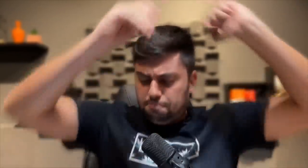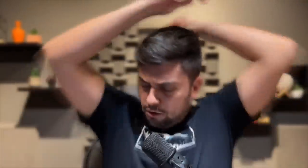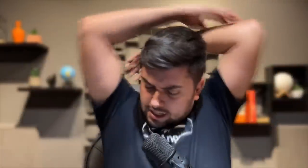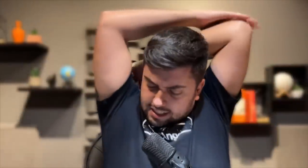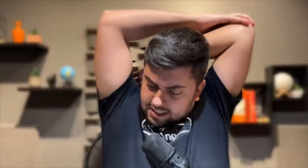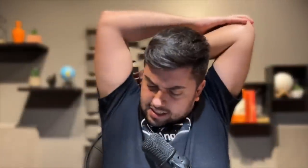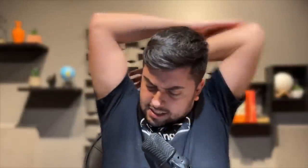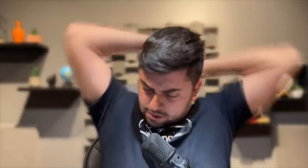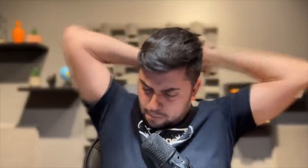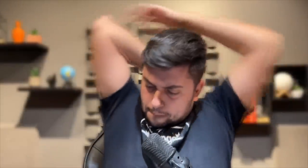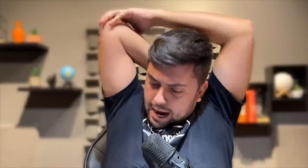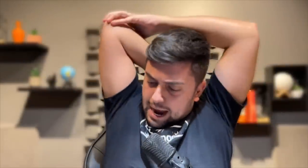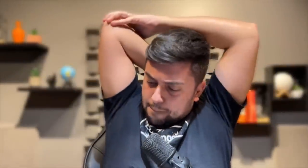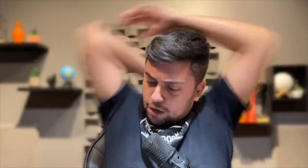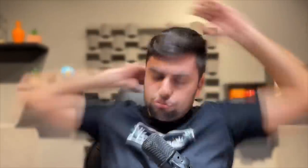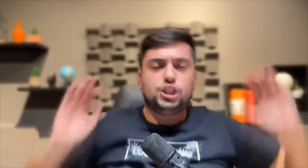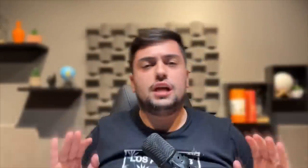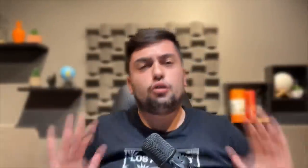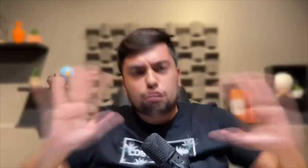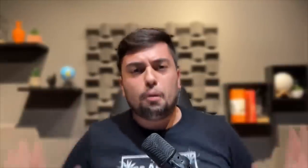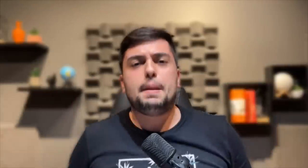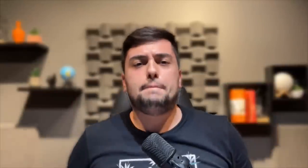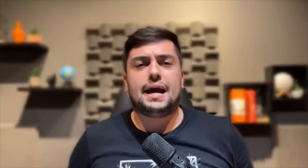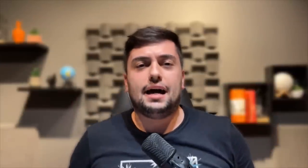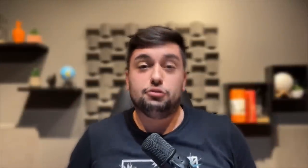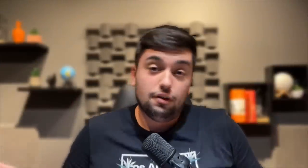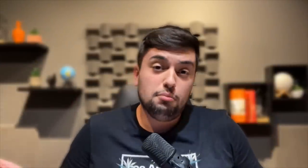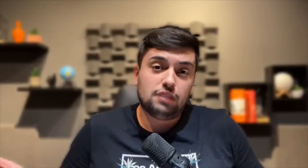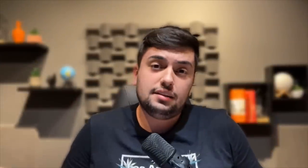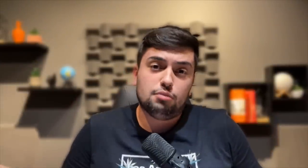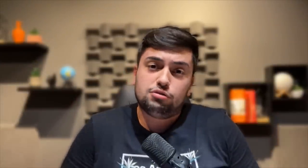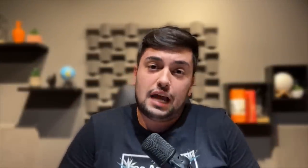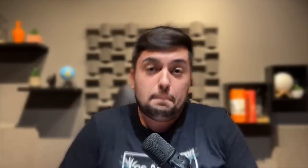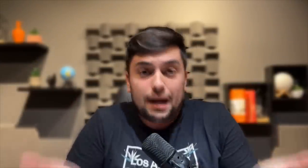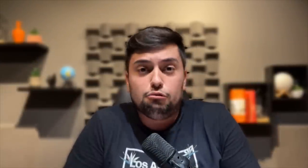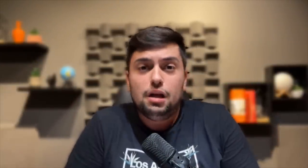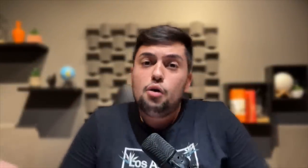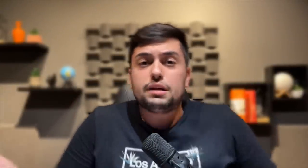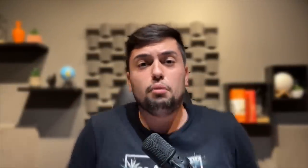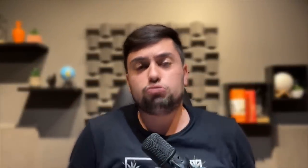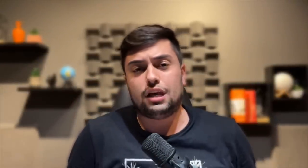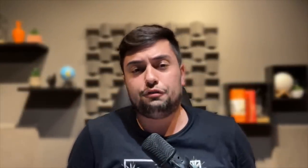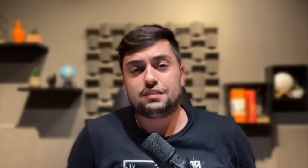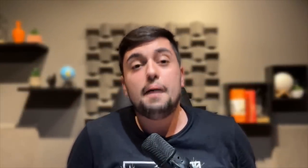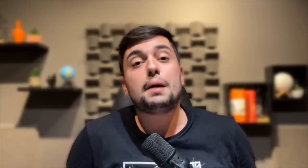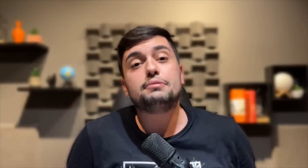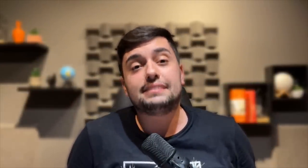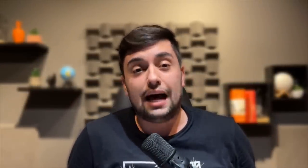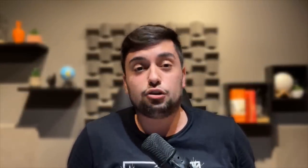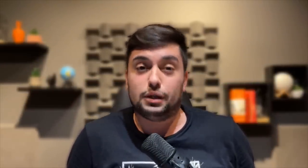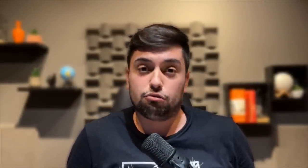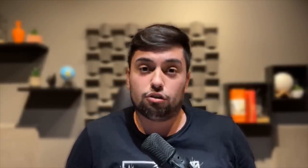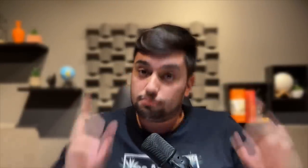um pouquinho aqui Opa Prontinho agora eu tô preparado vamos lá então mostrar para Lula o que bolsonaro fez para